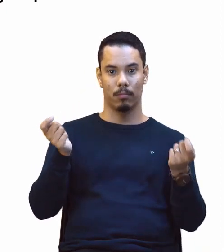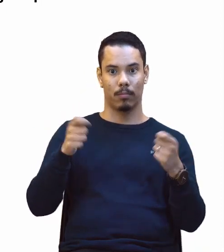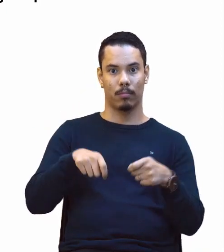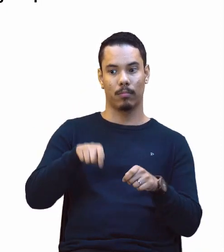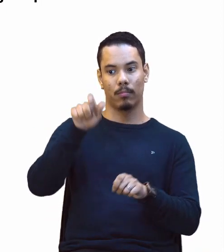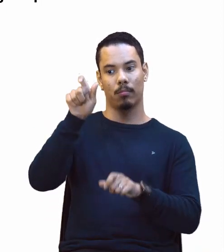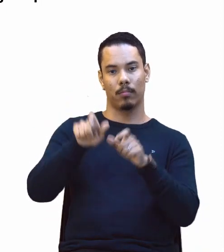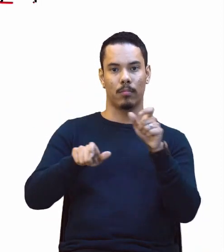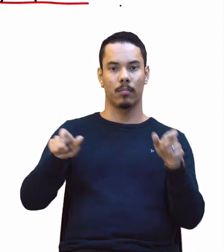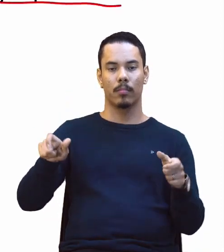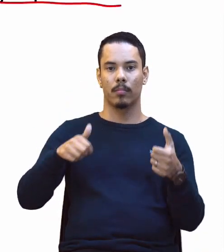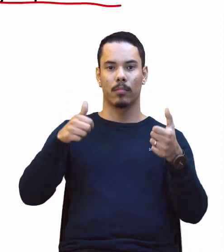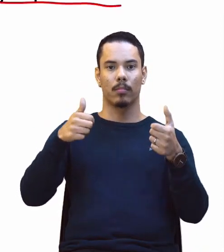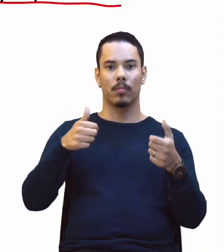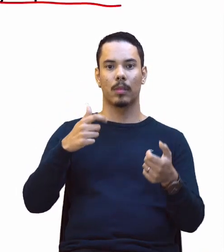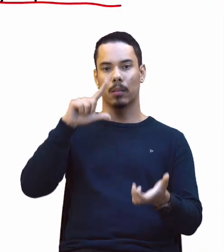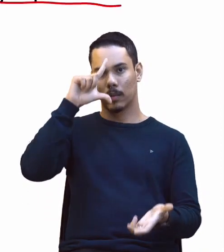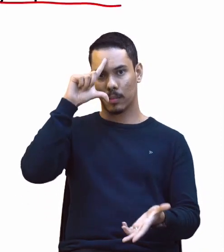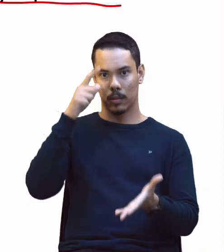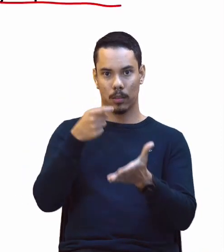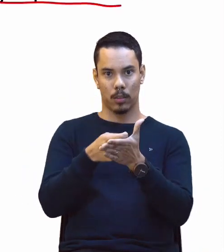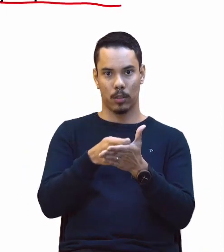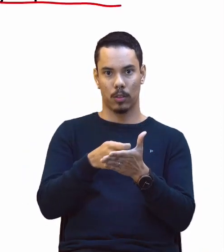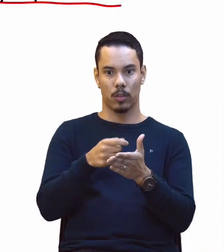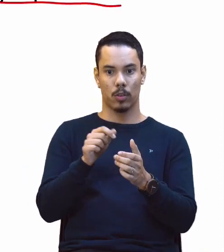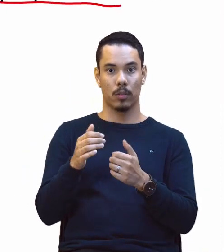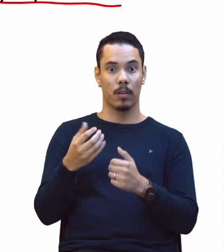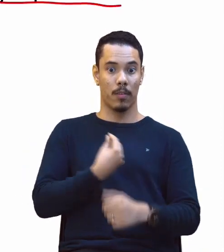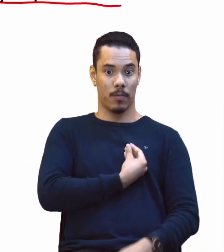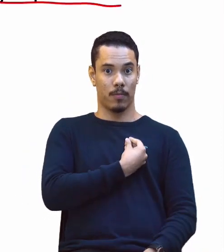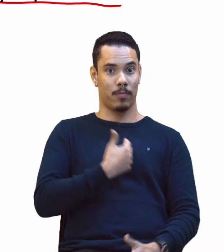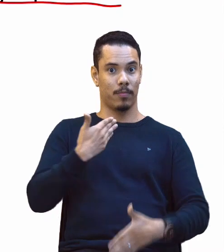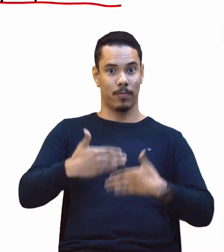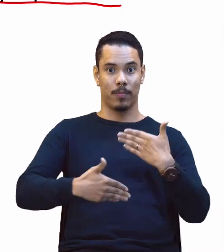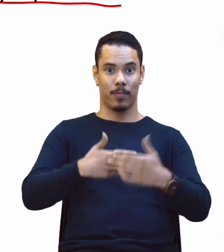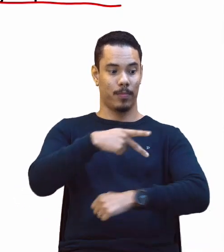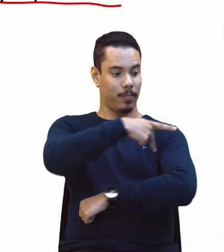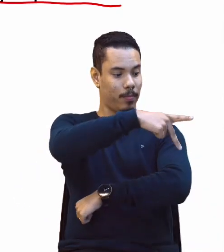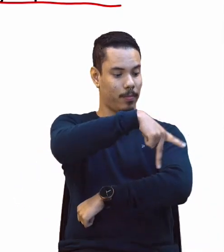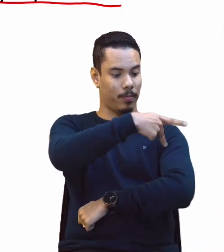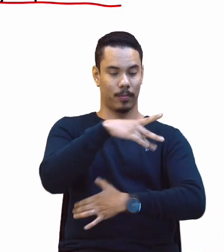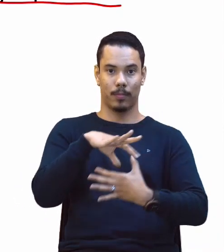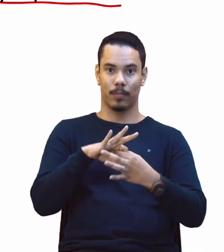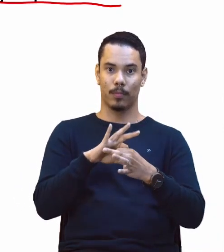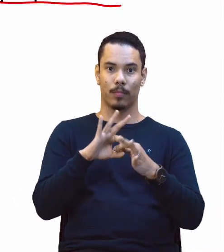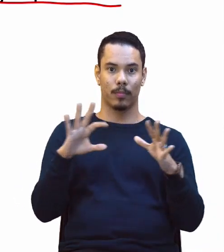seu destino em praça pública. Da instauração